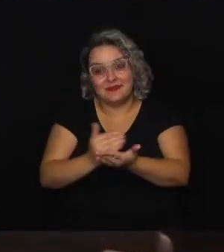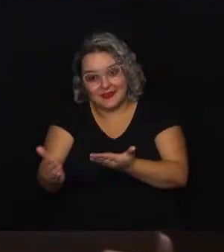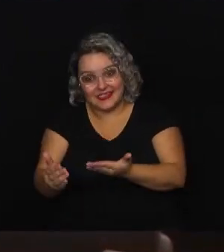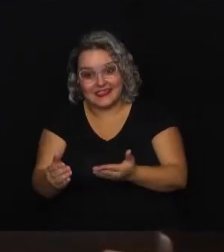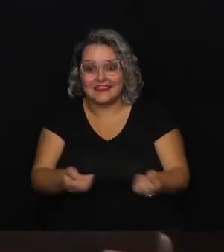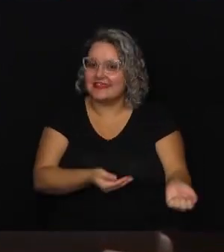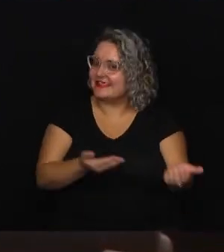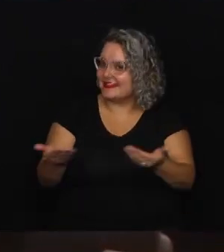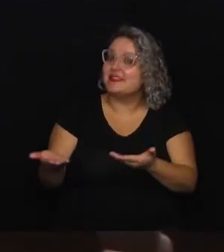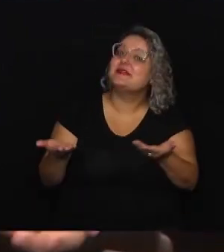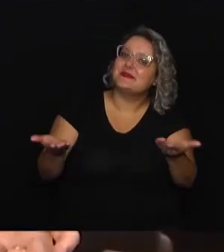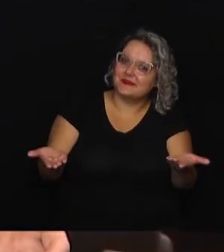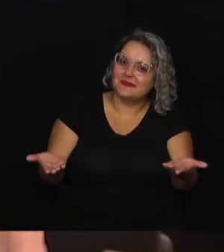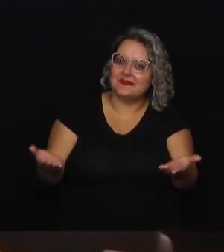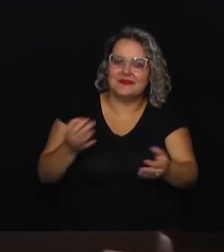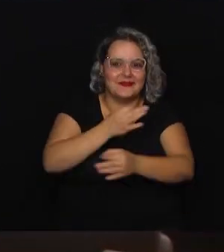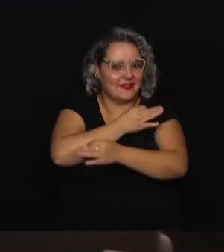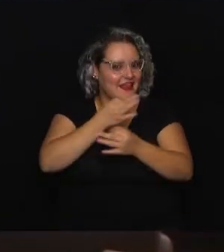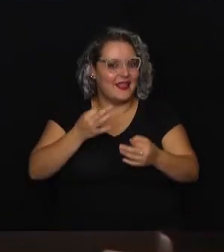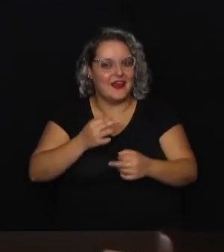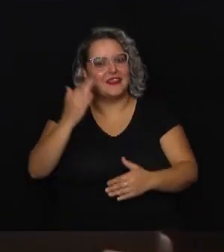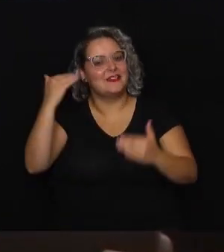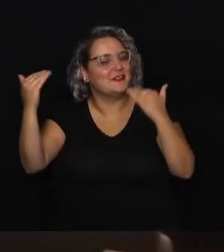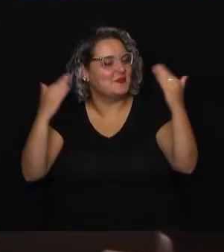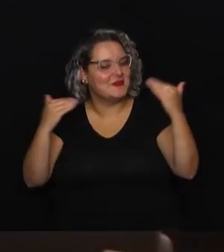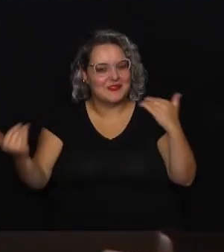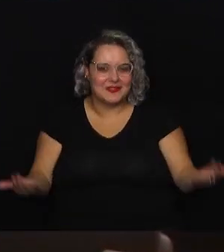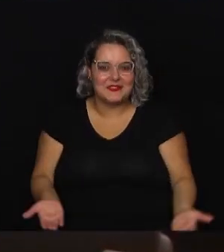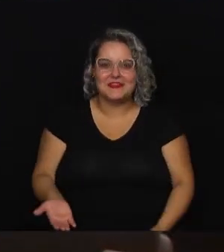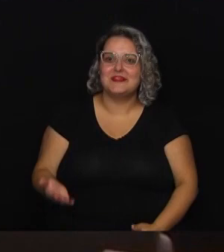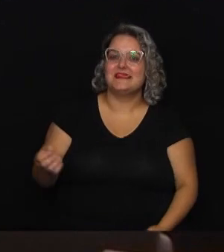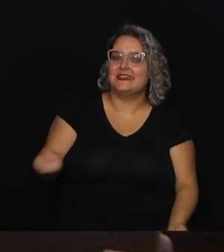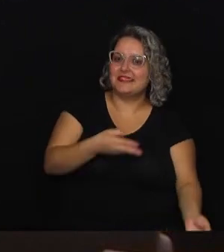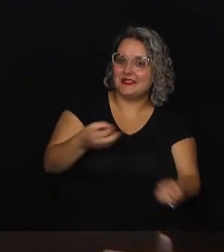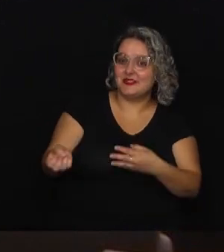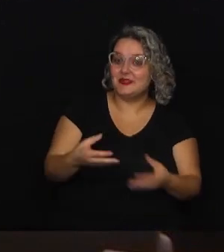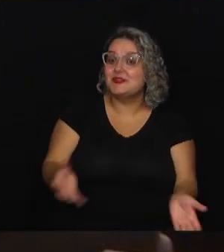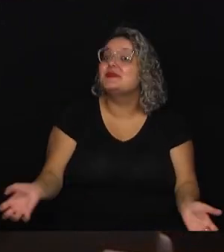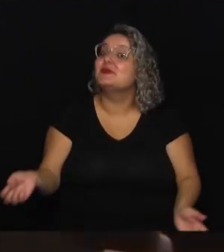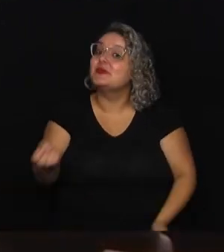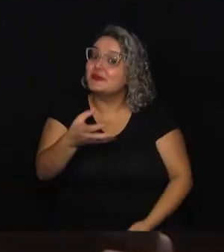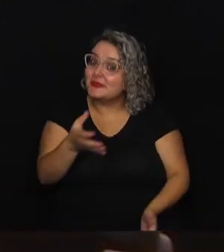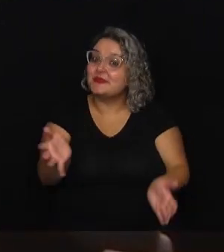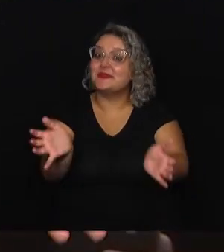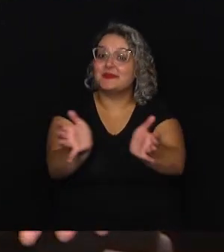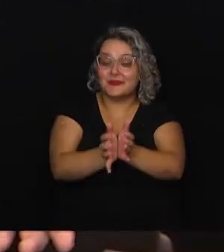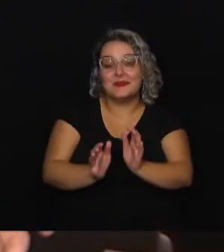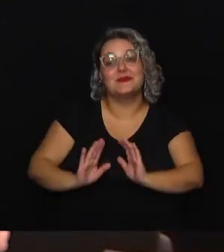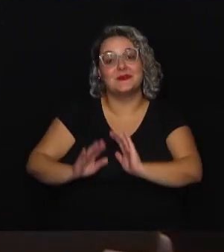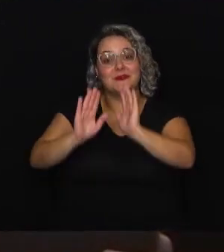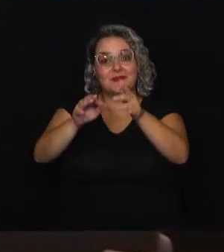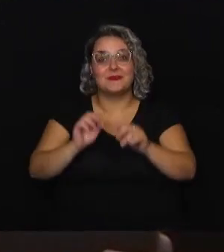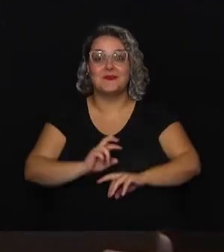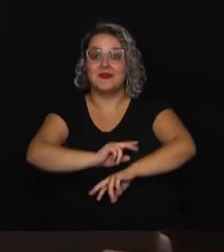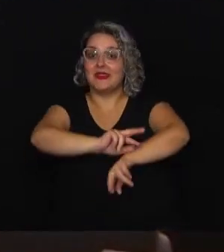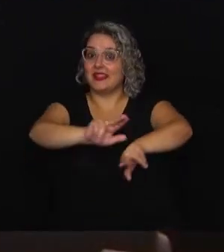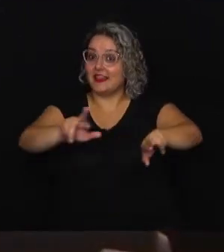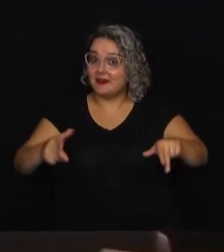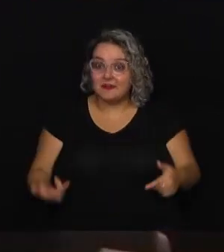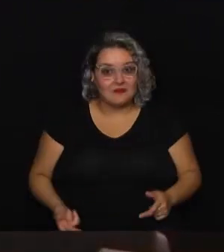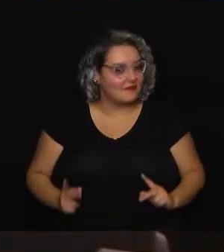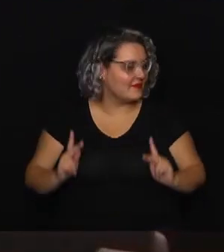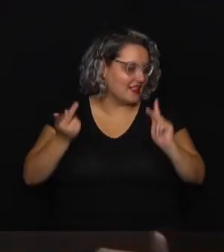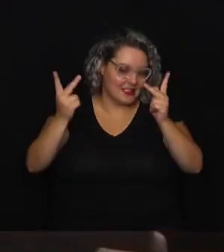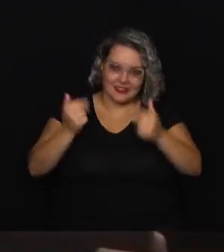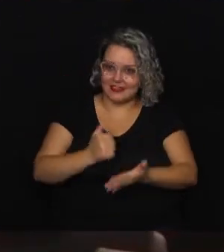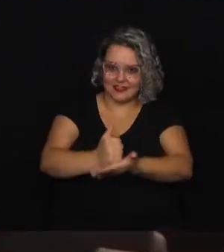apresentação, portanto, ótima notícia, é um novo time de basquete, não é? multicampeão anterior,